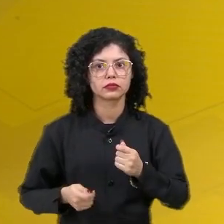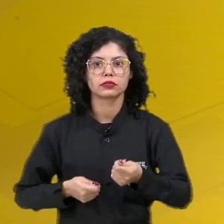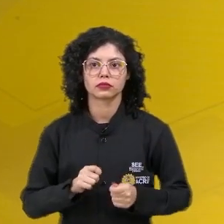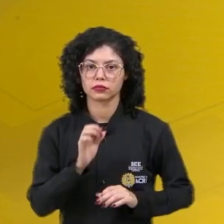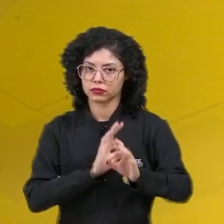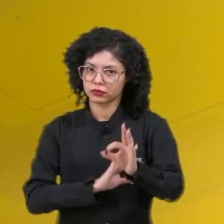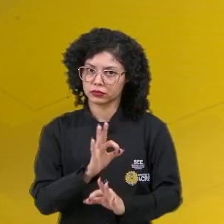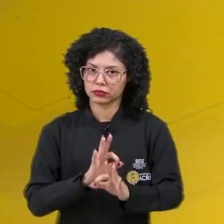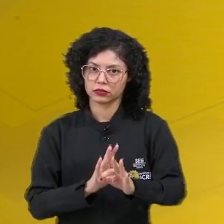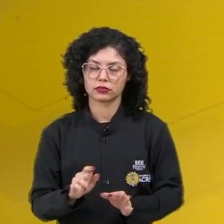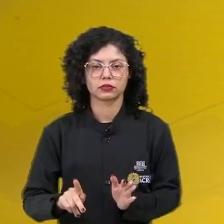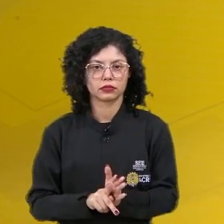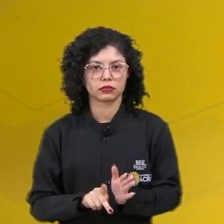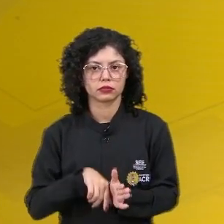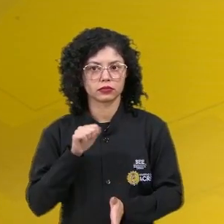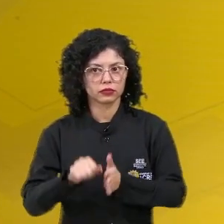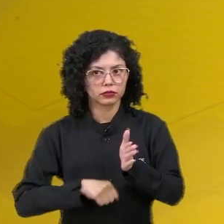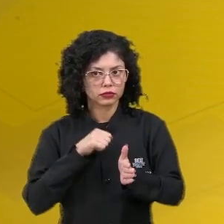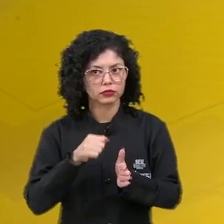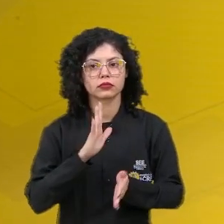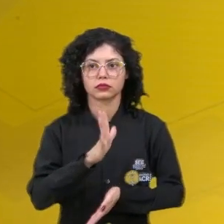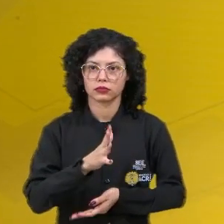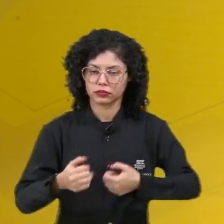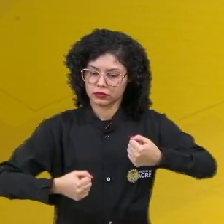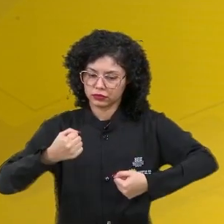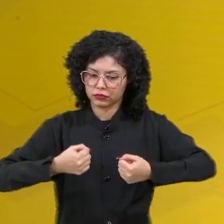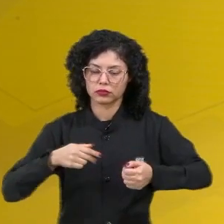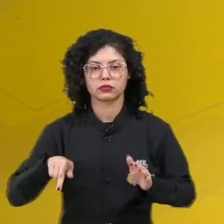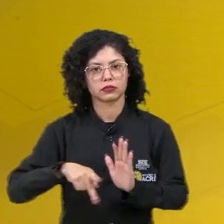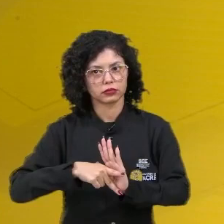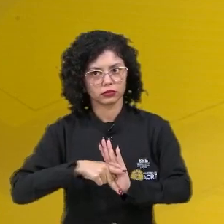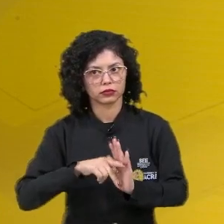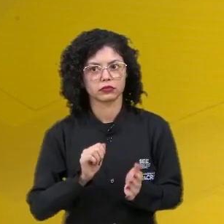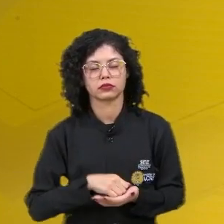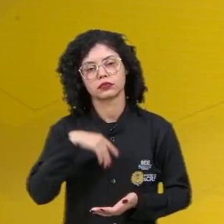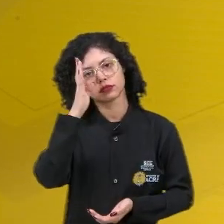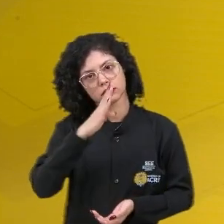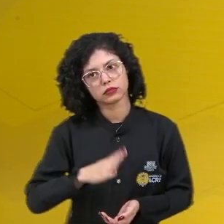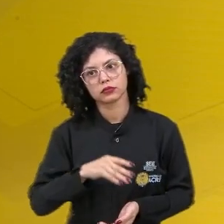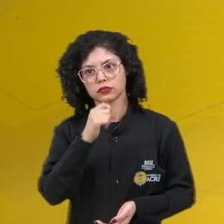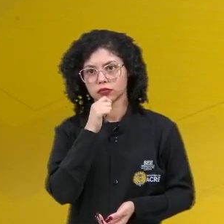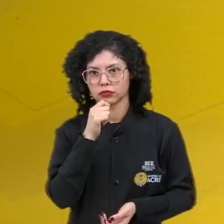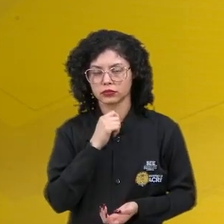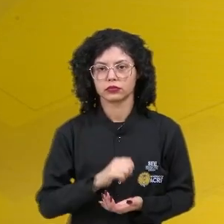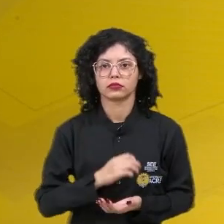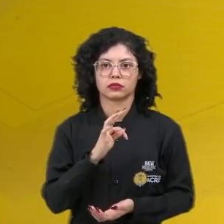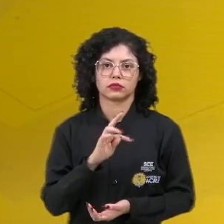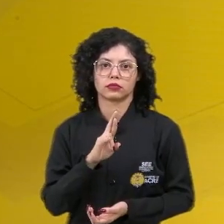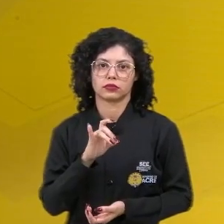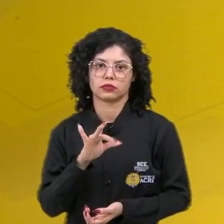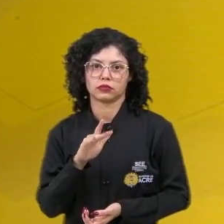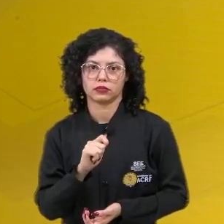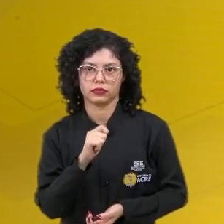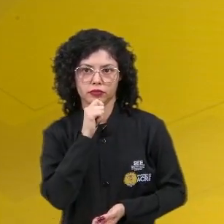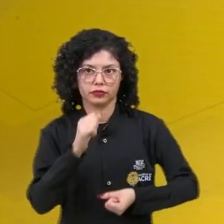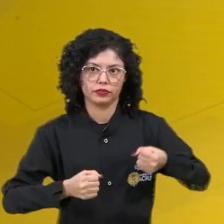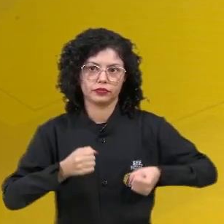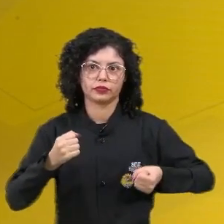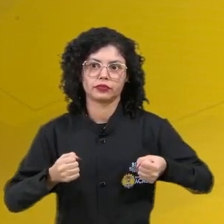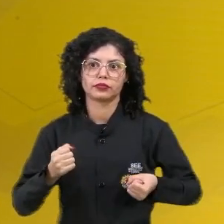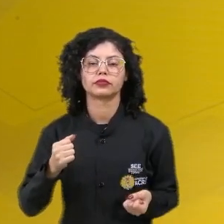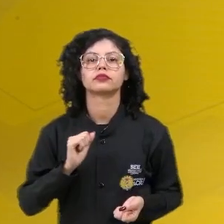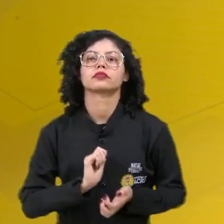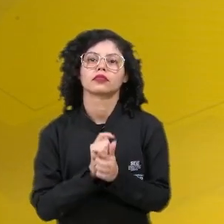manutenção das rodovias, então que seria já um ponto negativo. Tá? O Brasil ele é um país tropical, é um país que